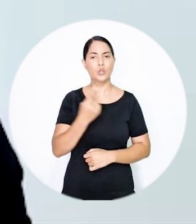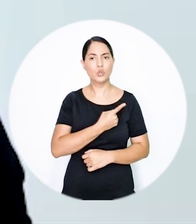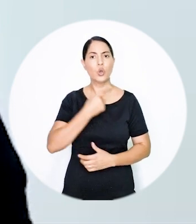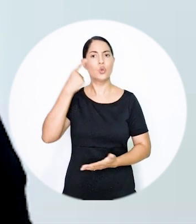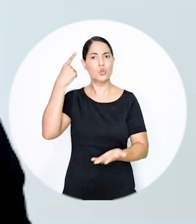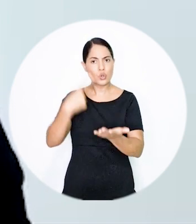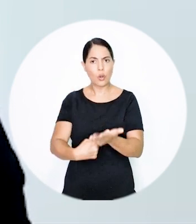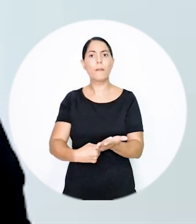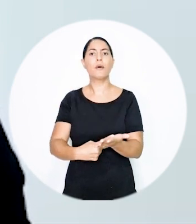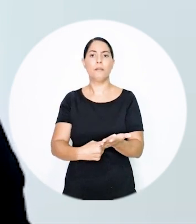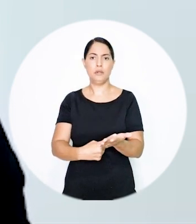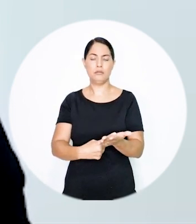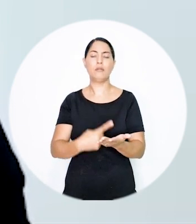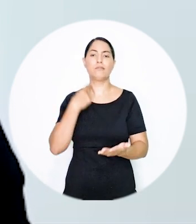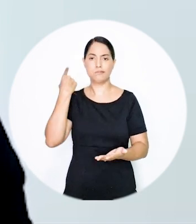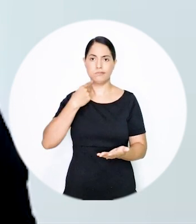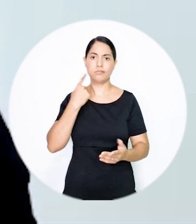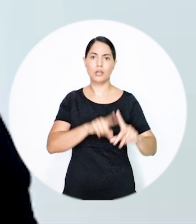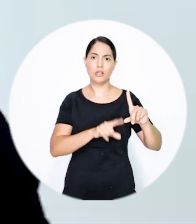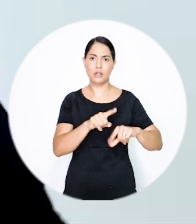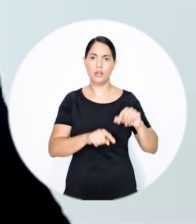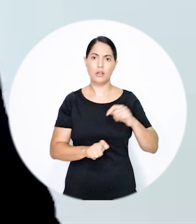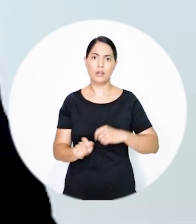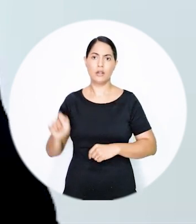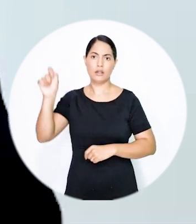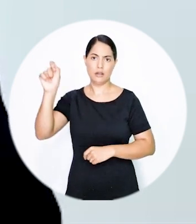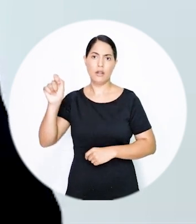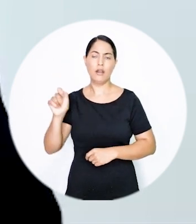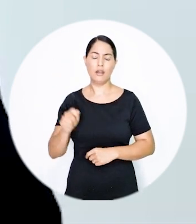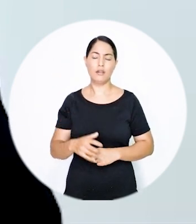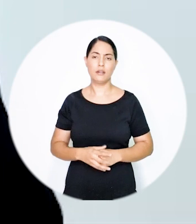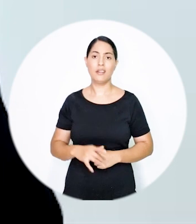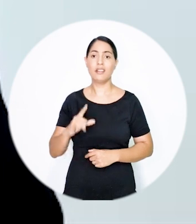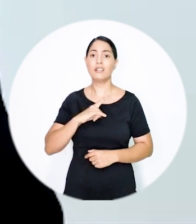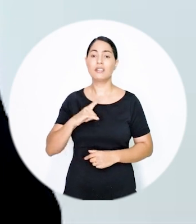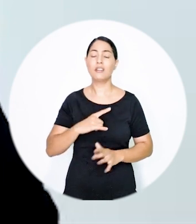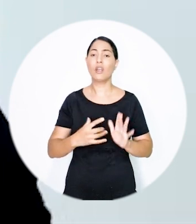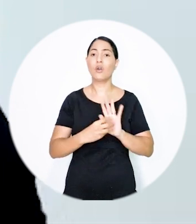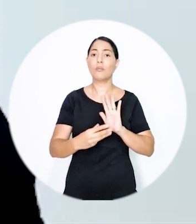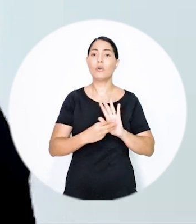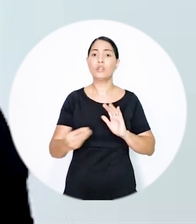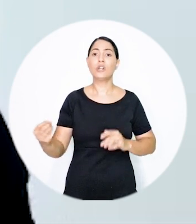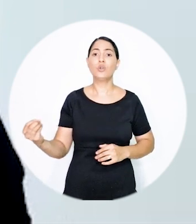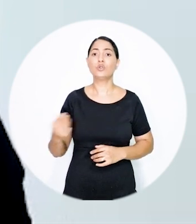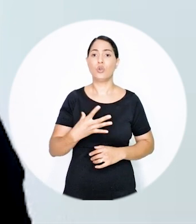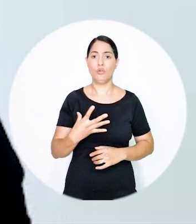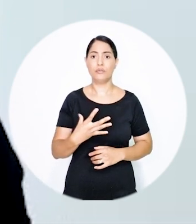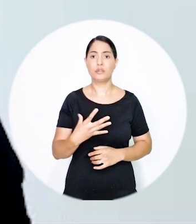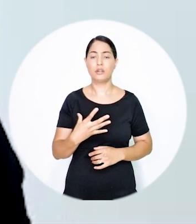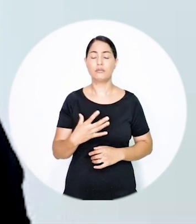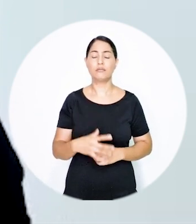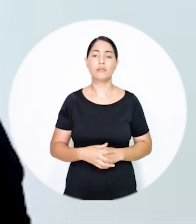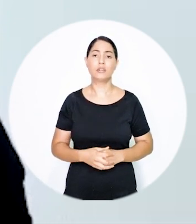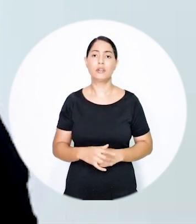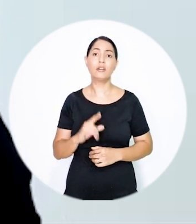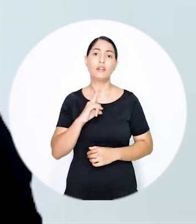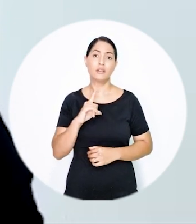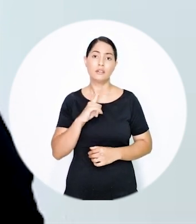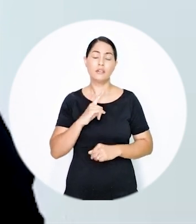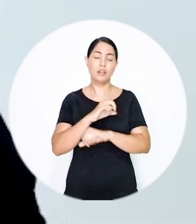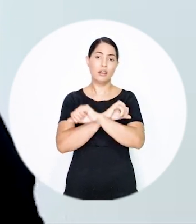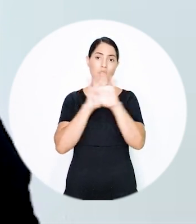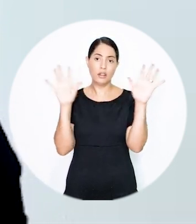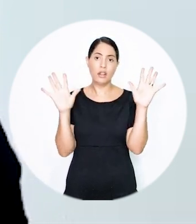que cumprindo aquilo que nós nos comprometemos com a advocacia acreana, de dar mais transparência na nossa casa, nós lançamos um novo portal